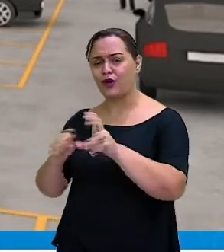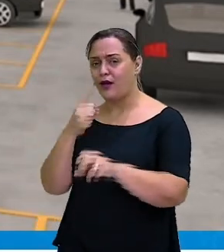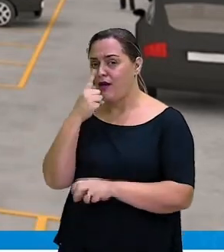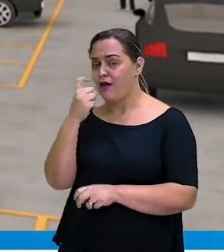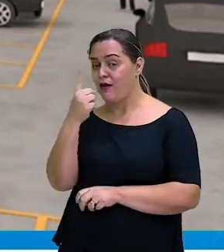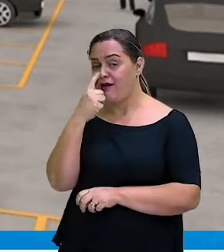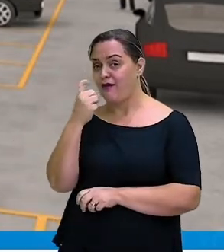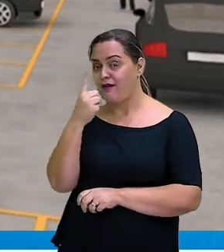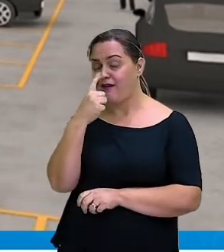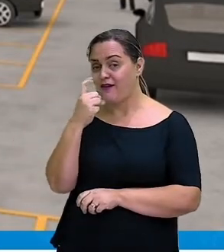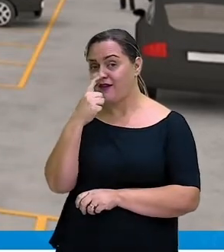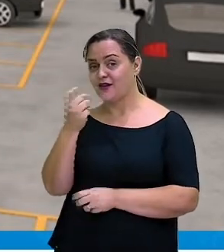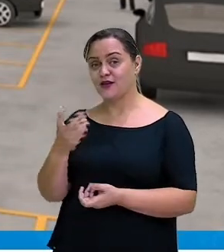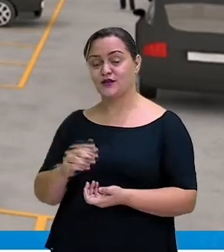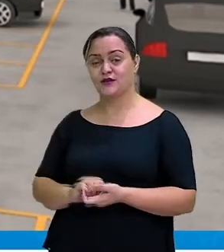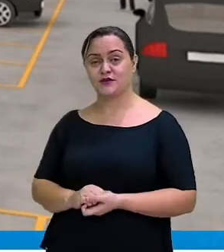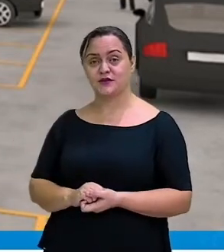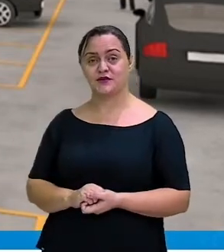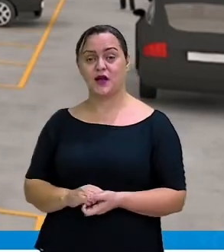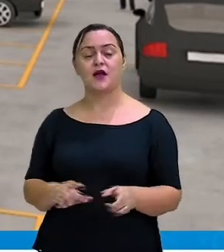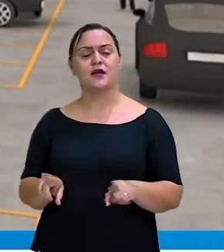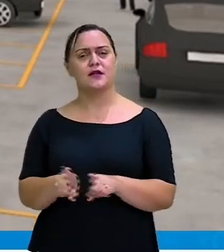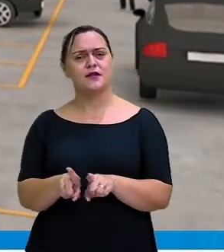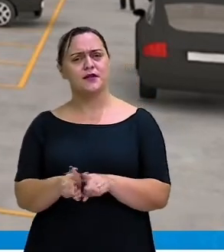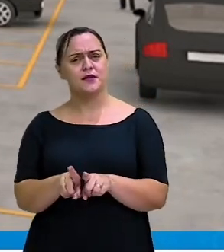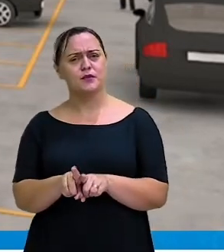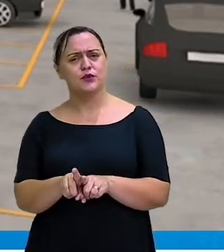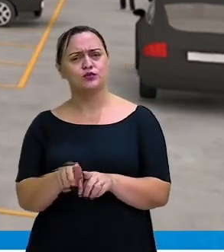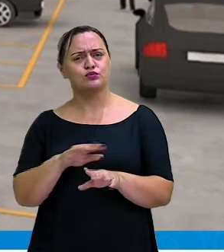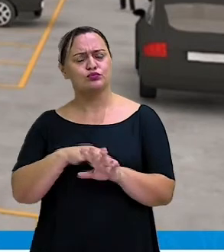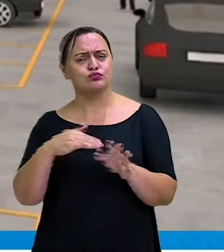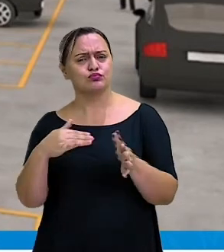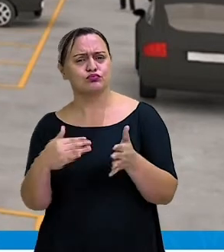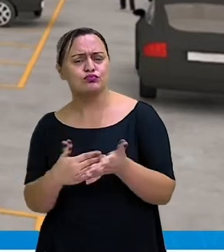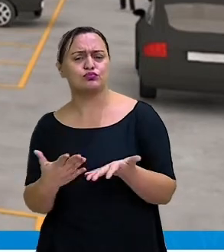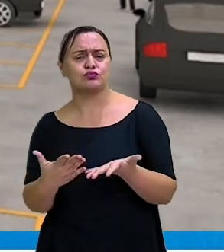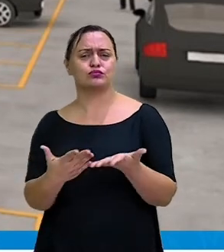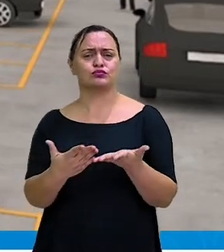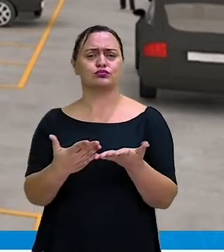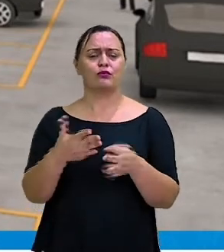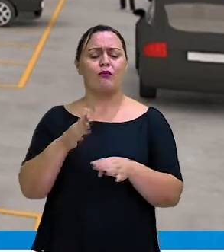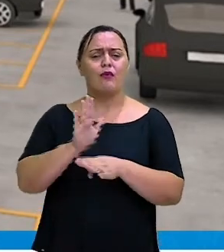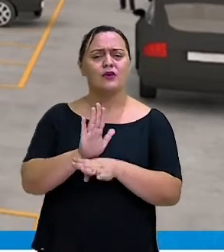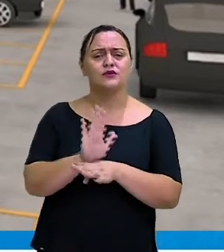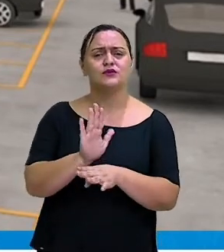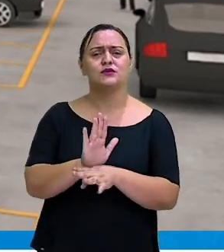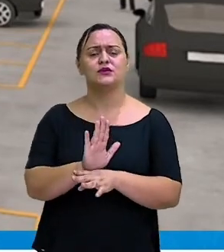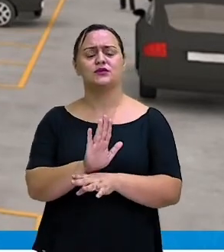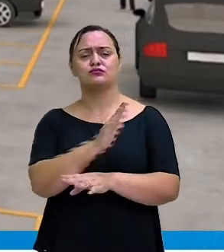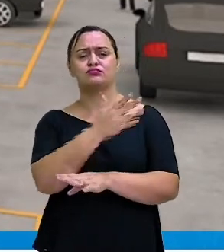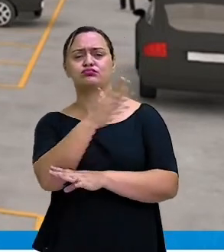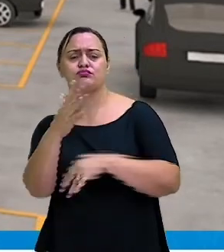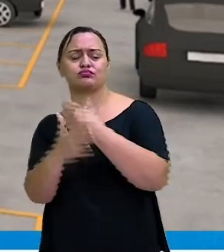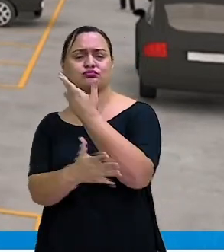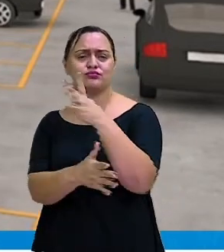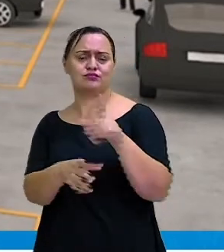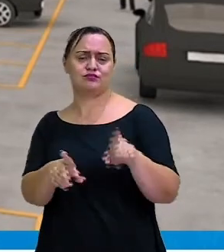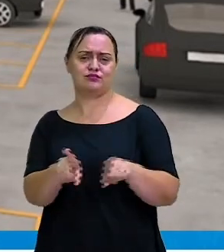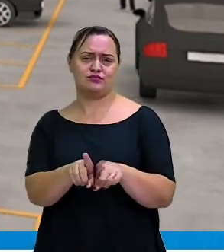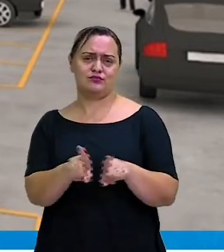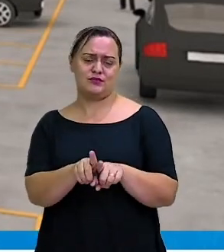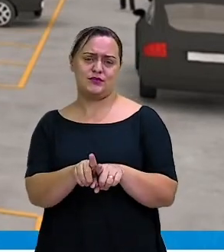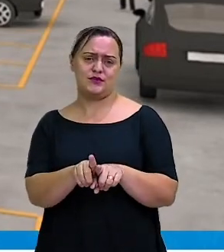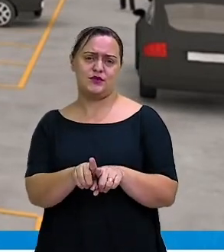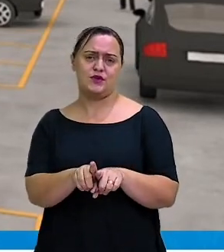né? Enfim, encerrando o ciclo da sustentabilidade, o cinema oferece locais para